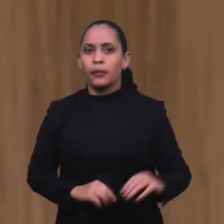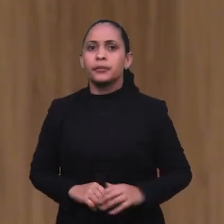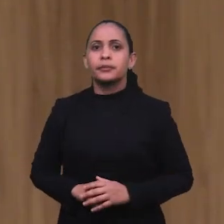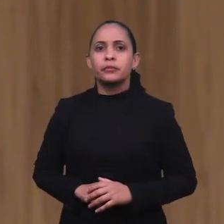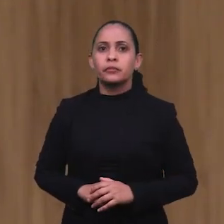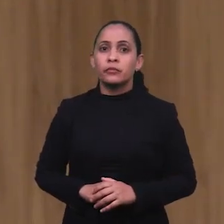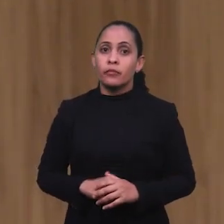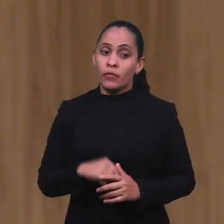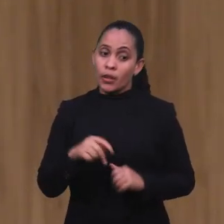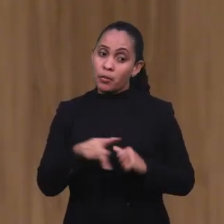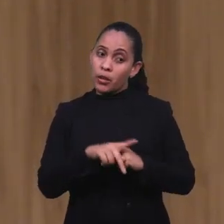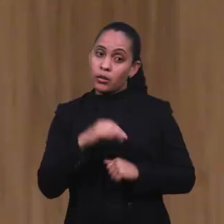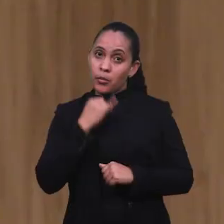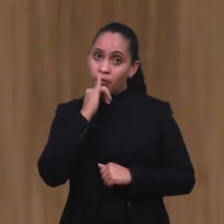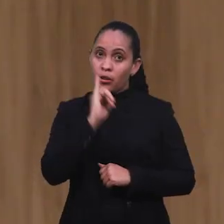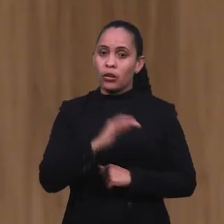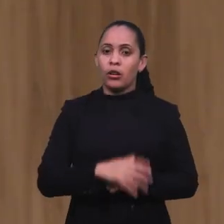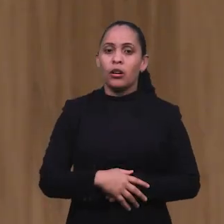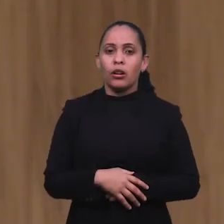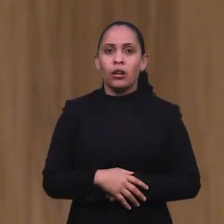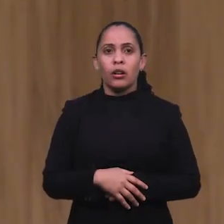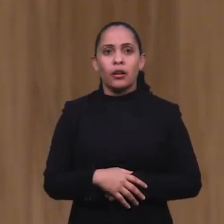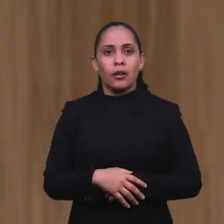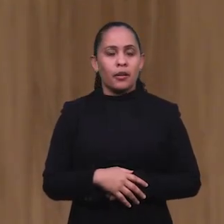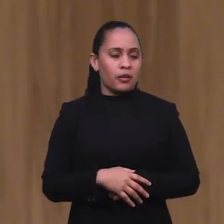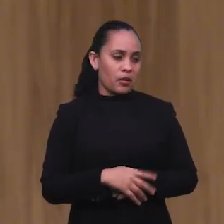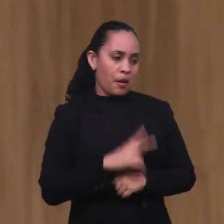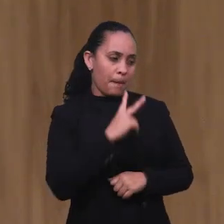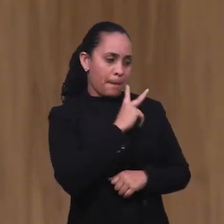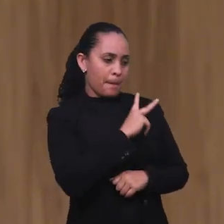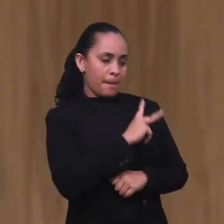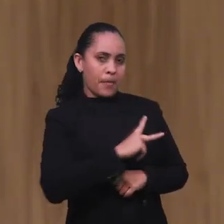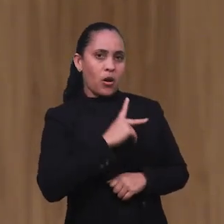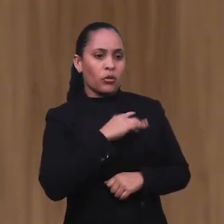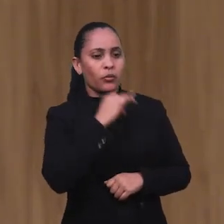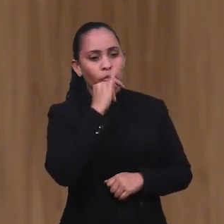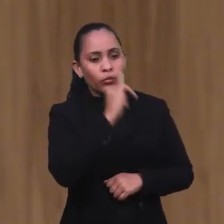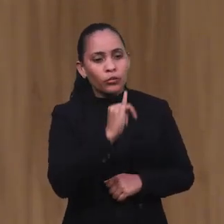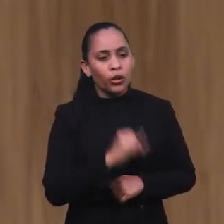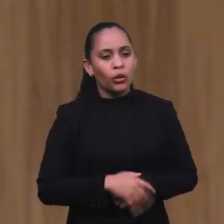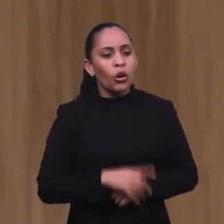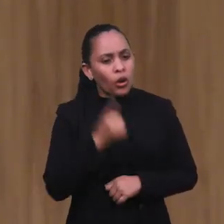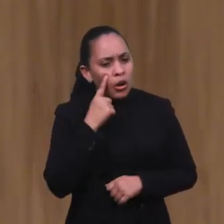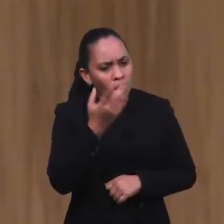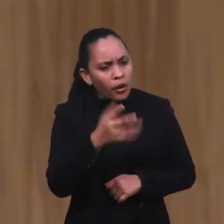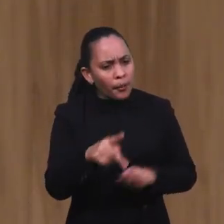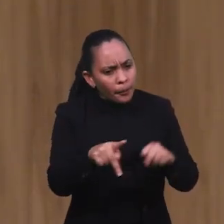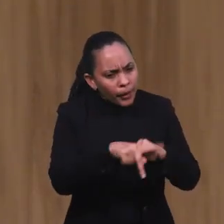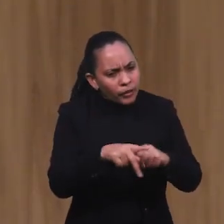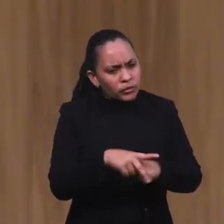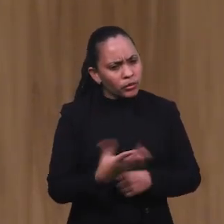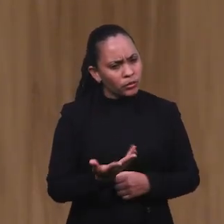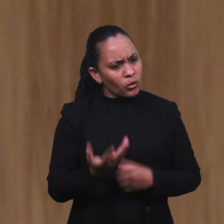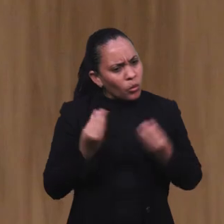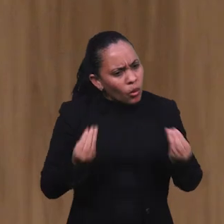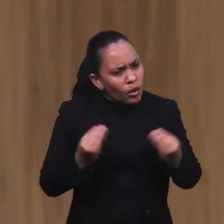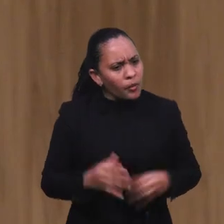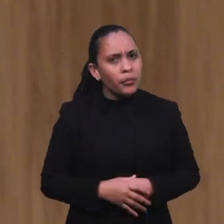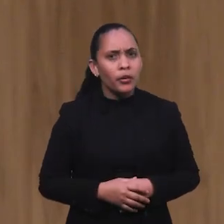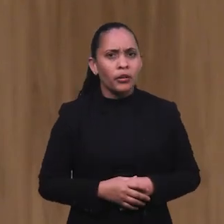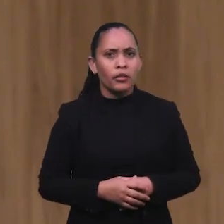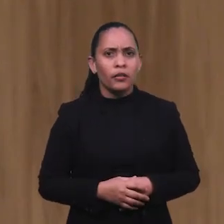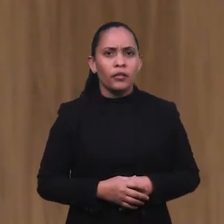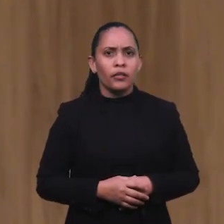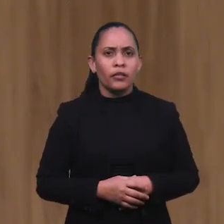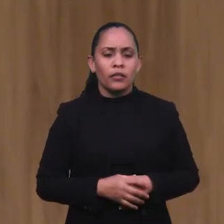era repreensível. O apóstolo Paulo chamou a atenção de Pedro aqui em Gálatas 2, 1 a 14, chamou a atenção, porque Pedro era repreensível. Quem vai